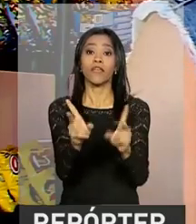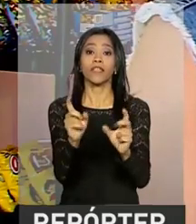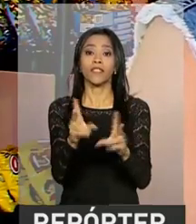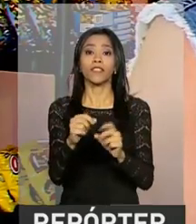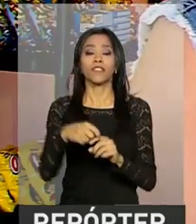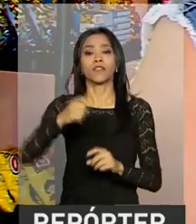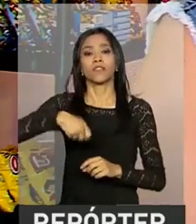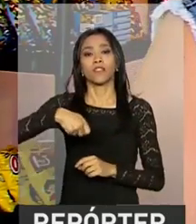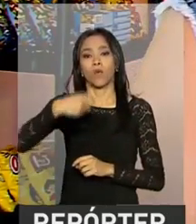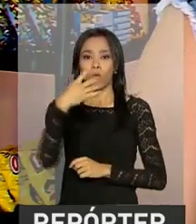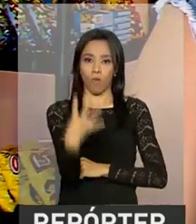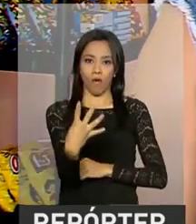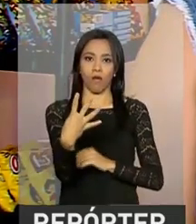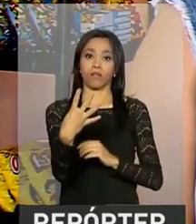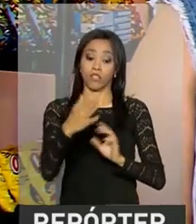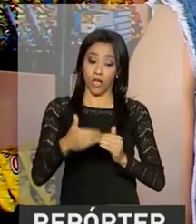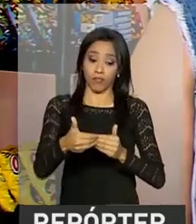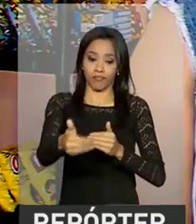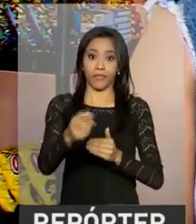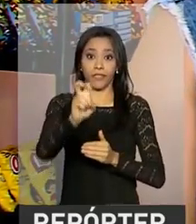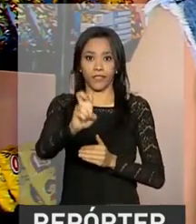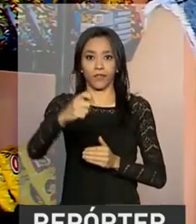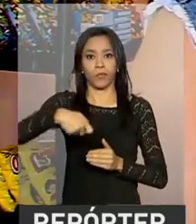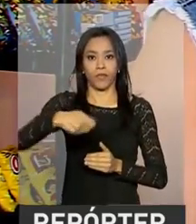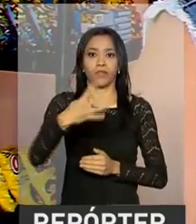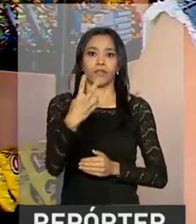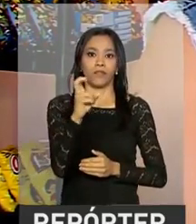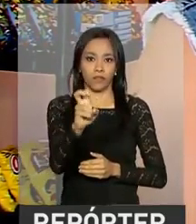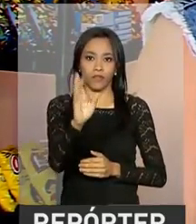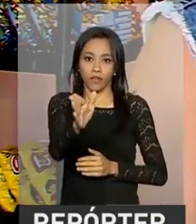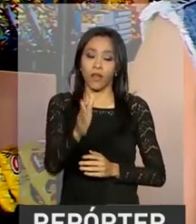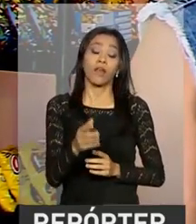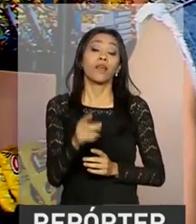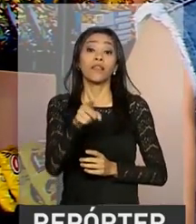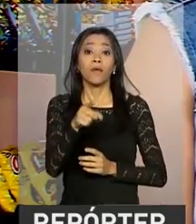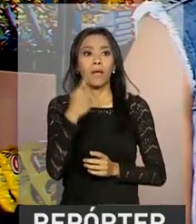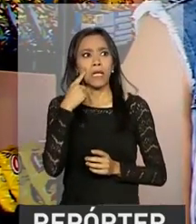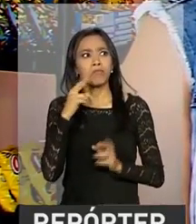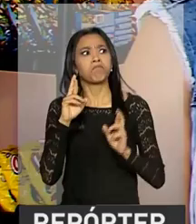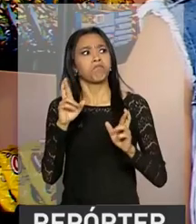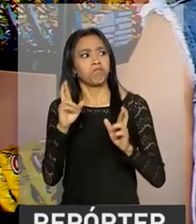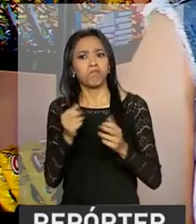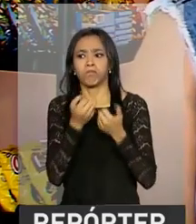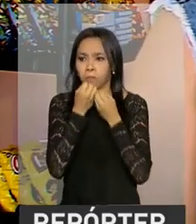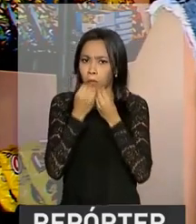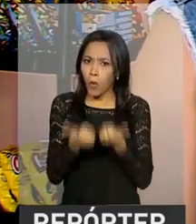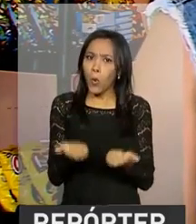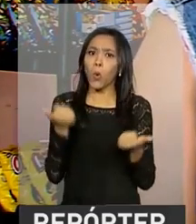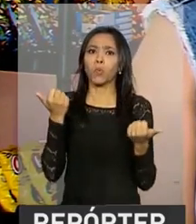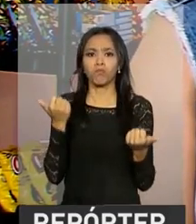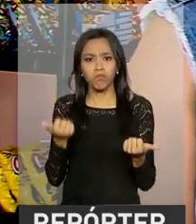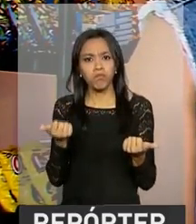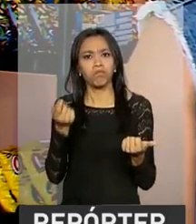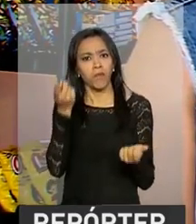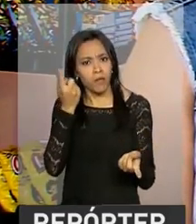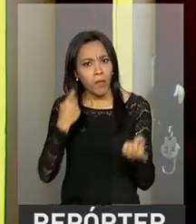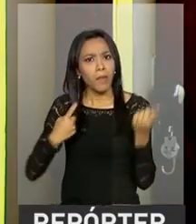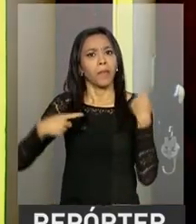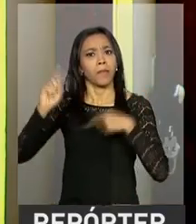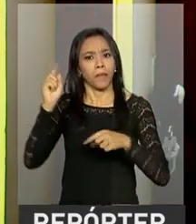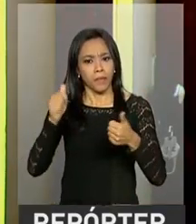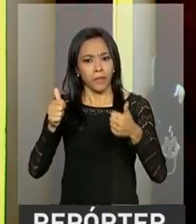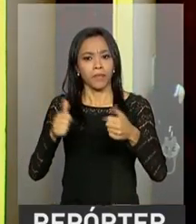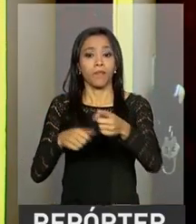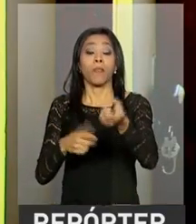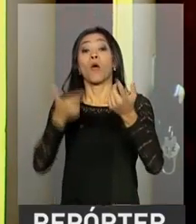pro quinto mês e a expectativa foi até bem melhor né superou a nossa expectativa